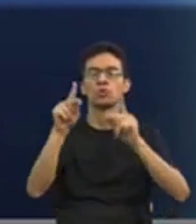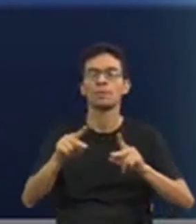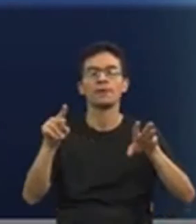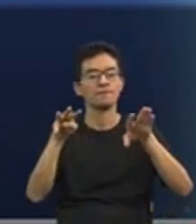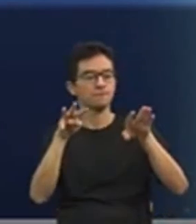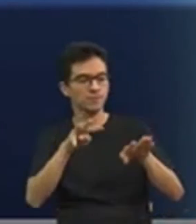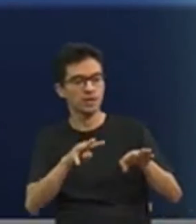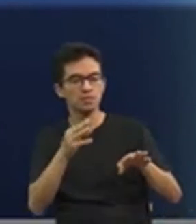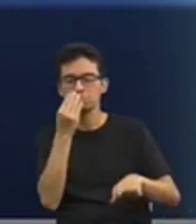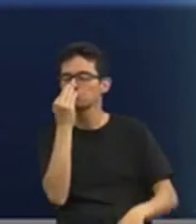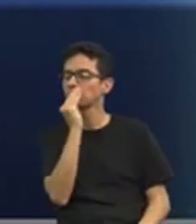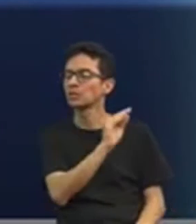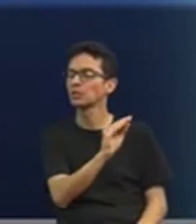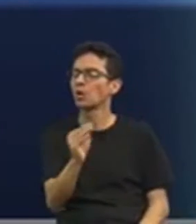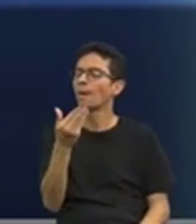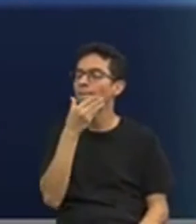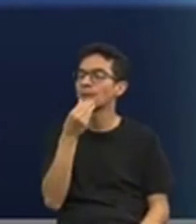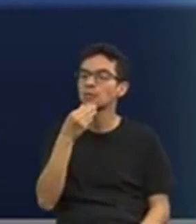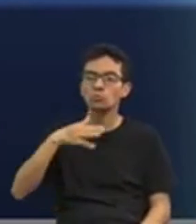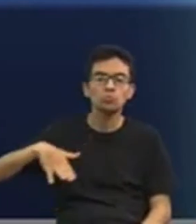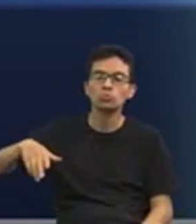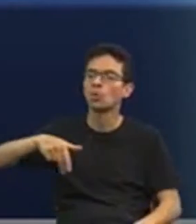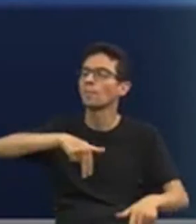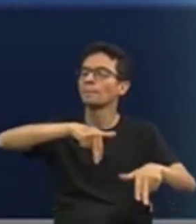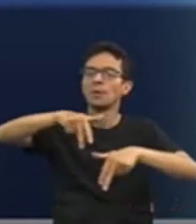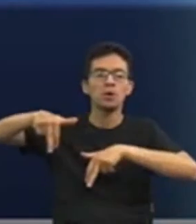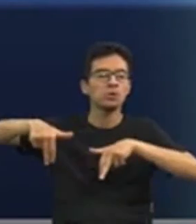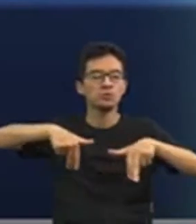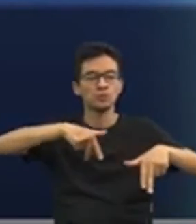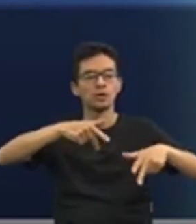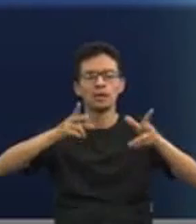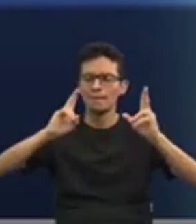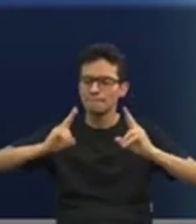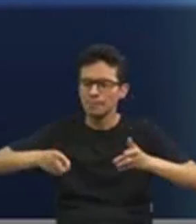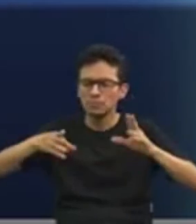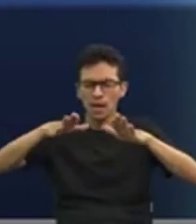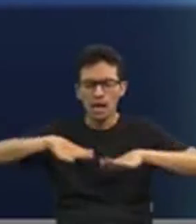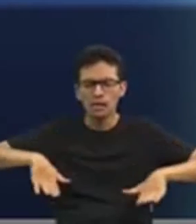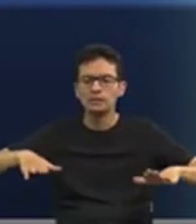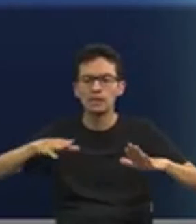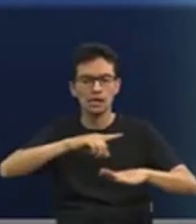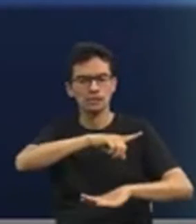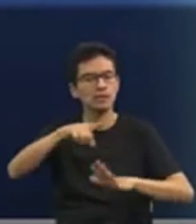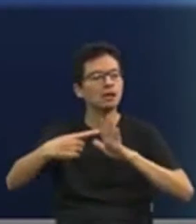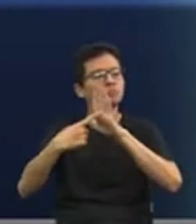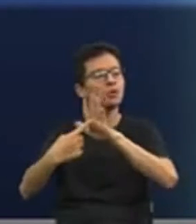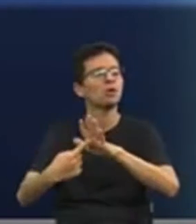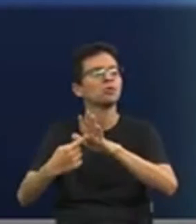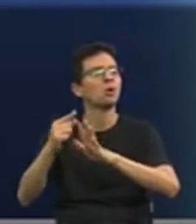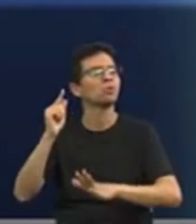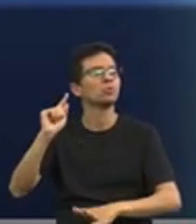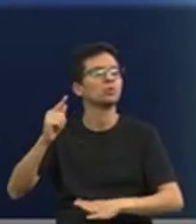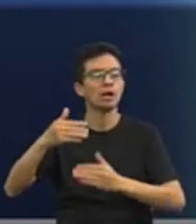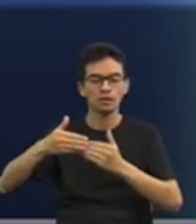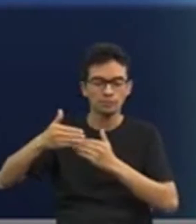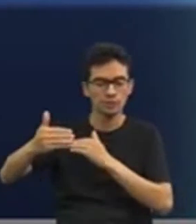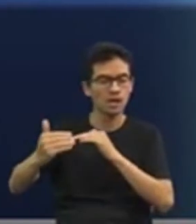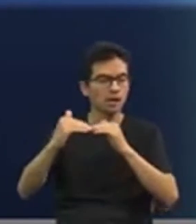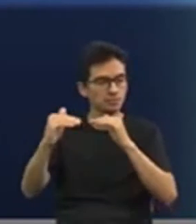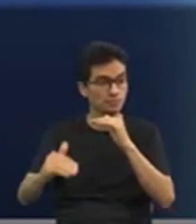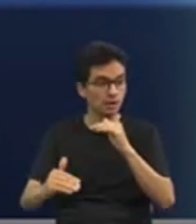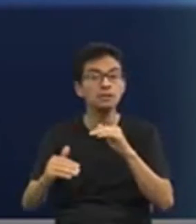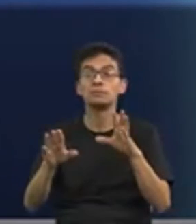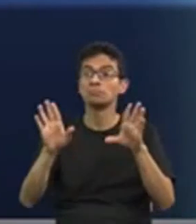Shopping olham com desprezo para os meninos dos rolezinhos e moram no mesmo bairro deles são exibidos um pouquinho mais